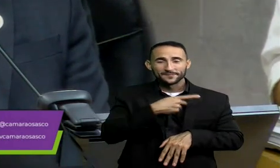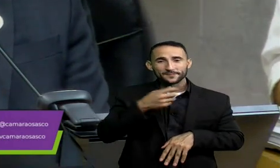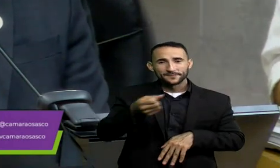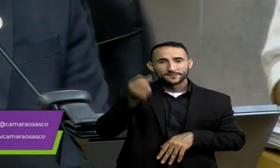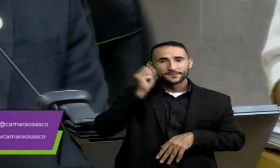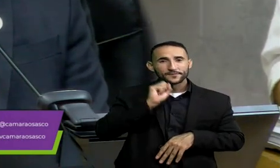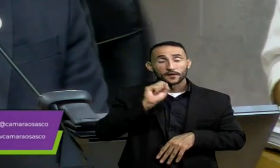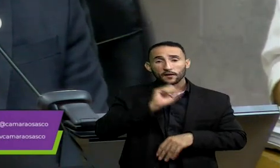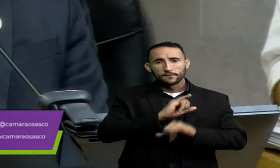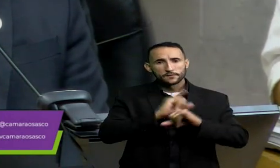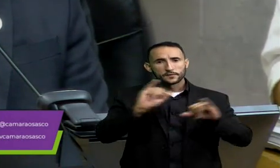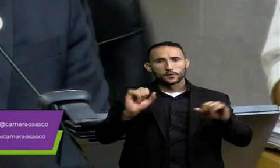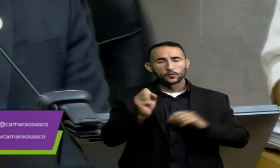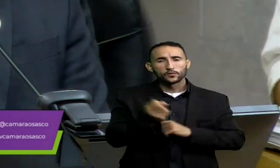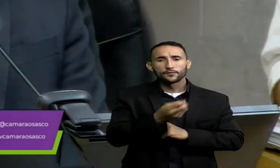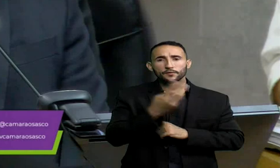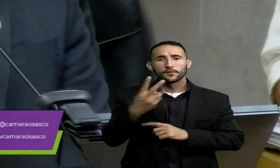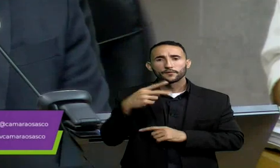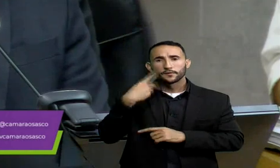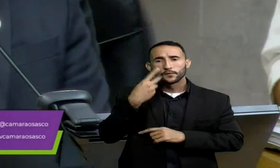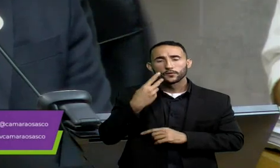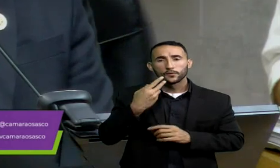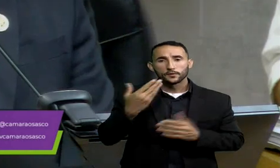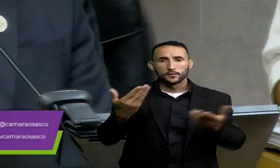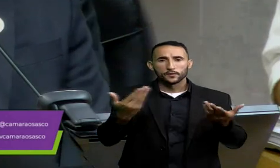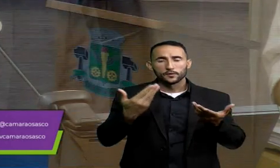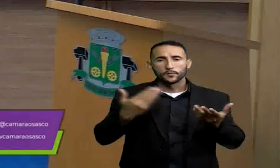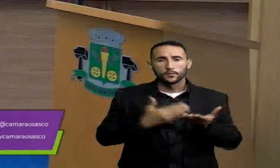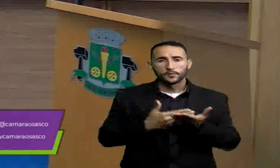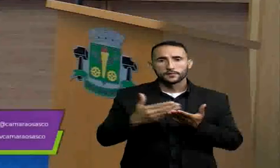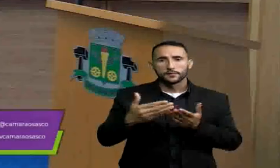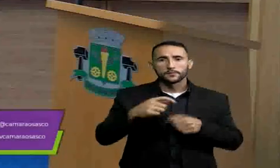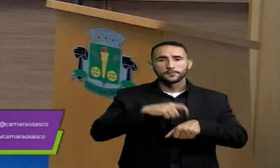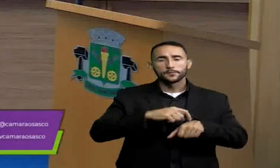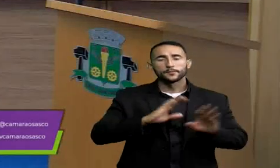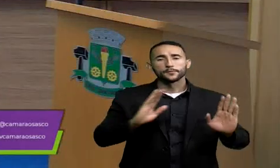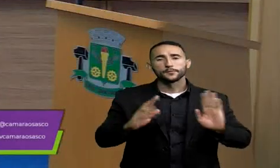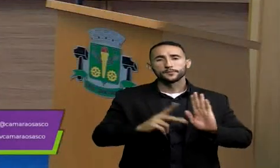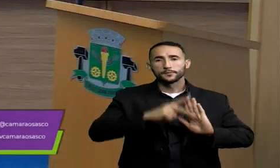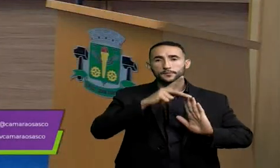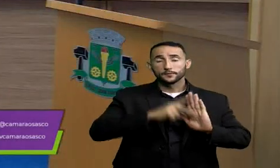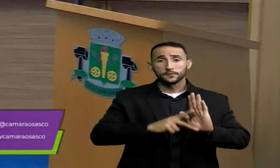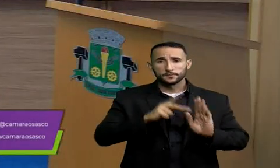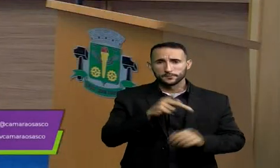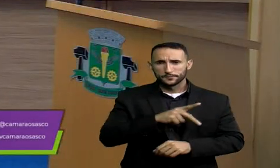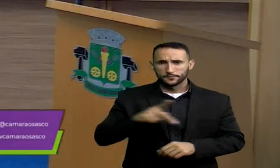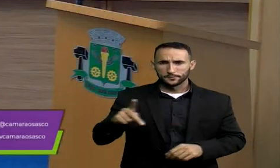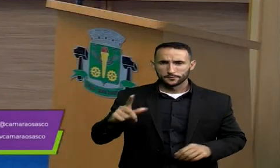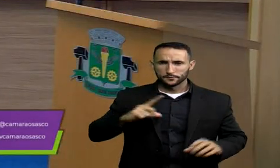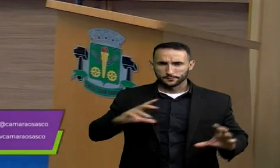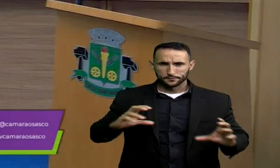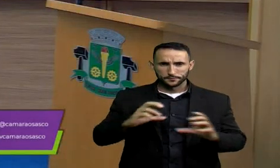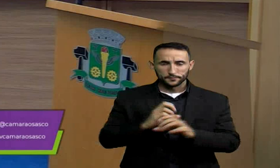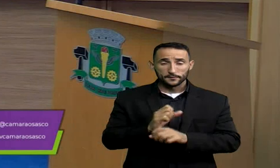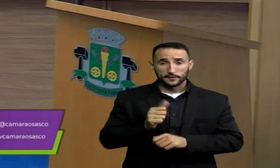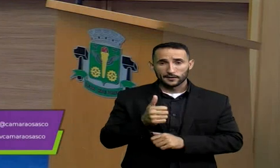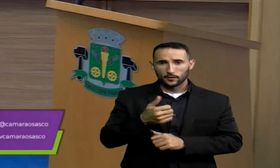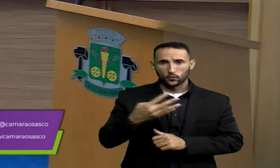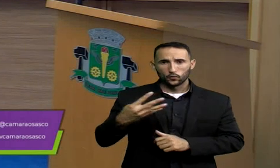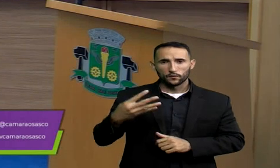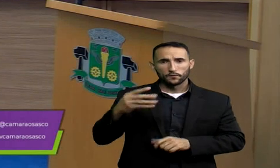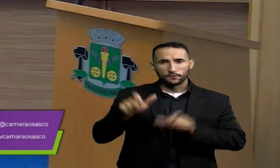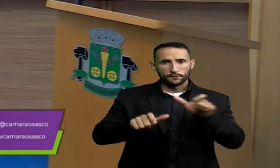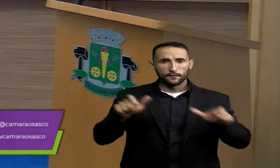número de vereadores presentes Para darmos início à sessão da Ordem do dia senhor presidente encontram-se presentes 14